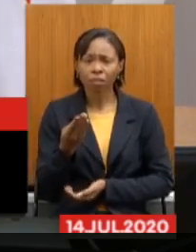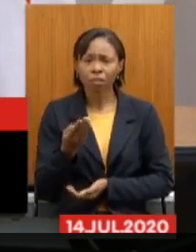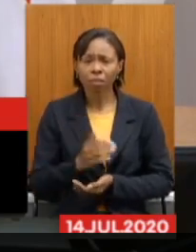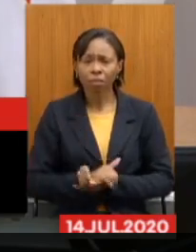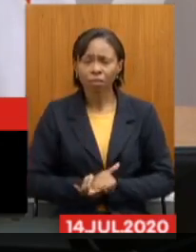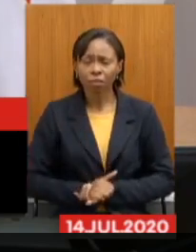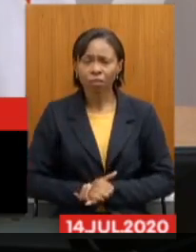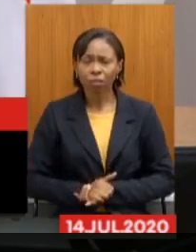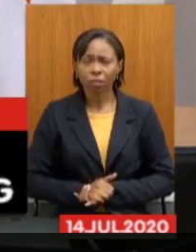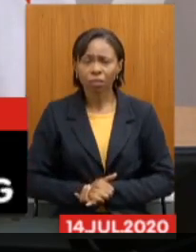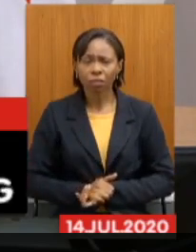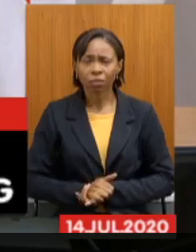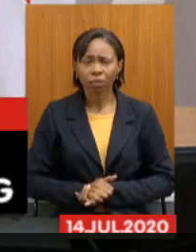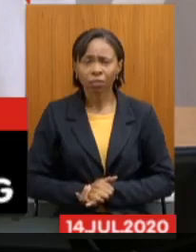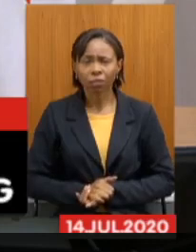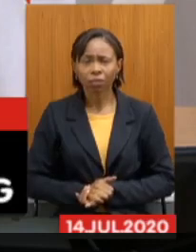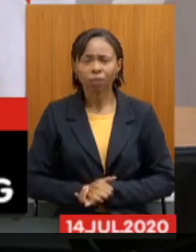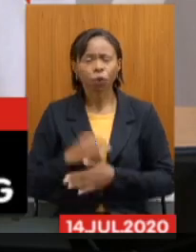para os empresários.